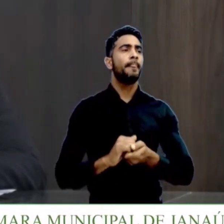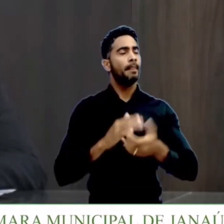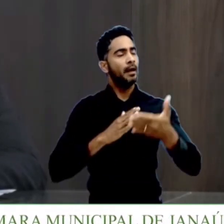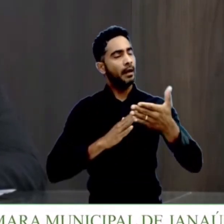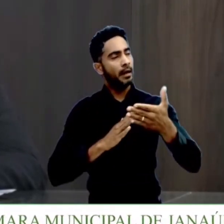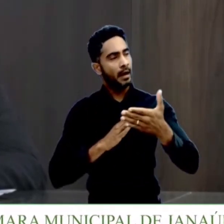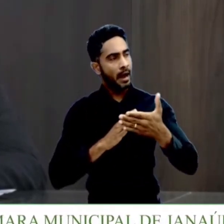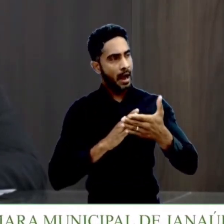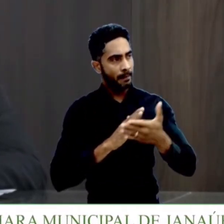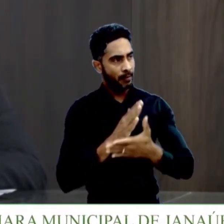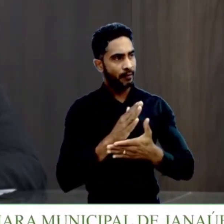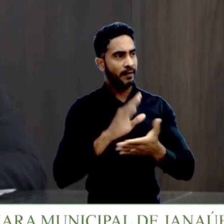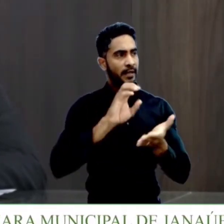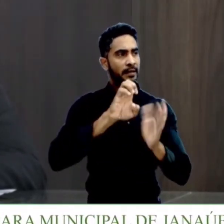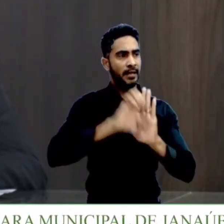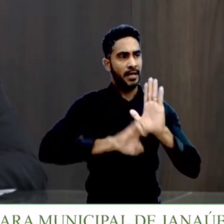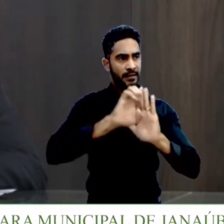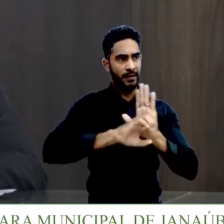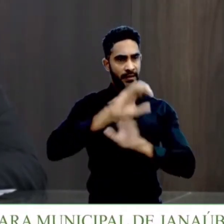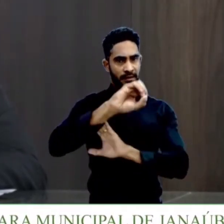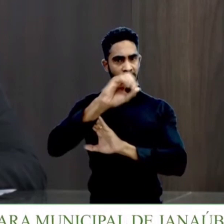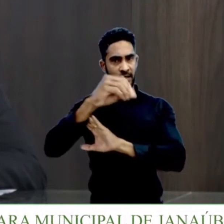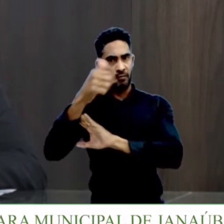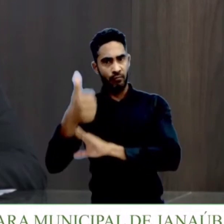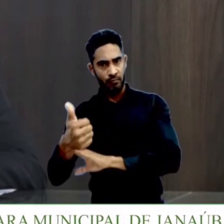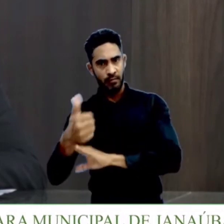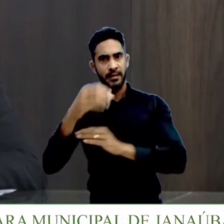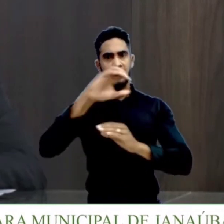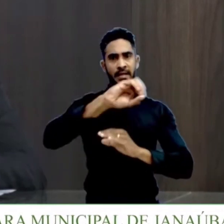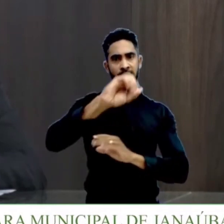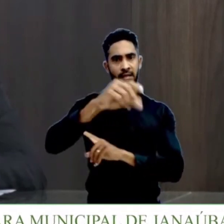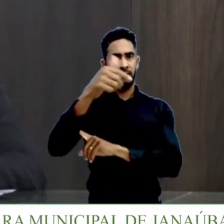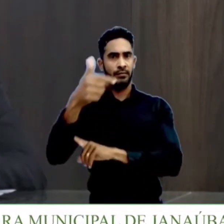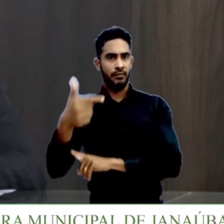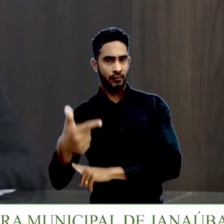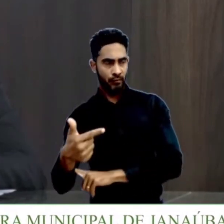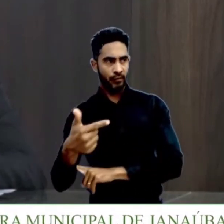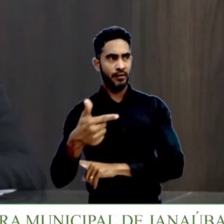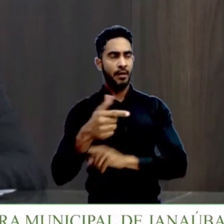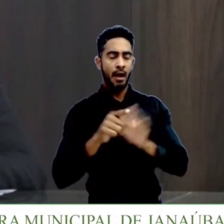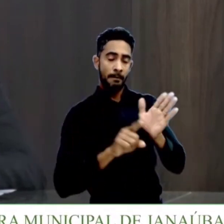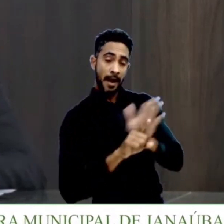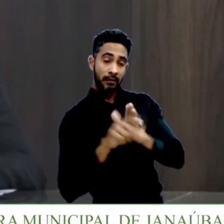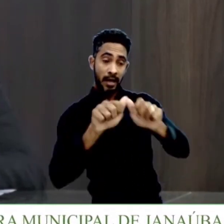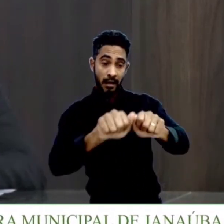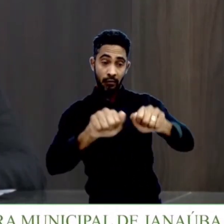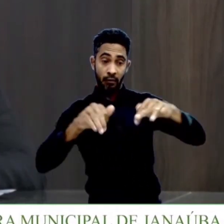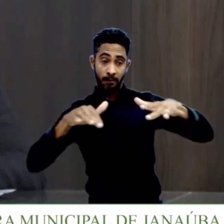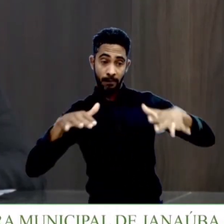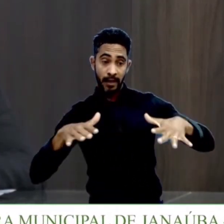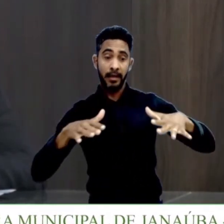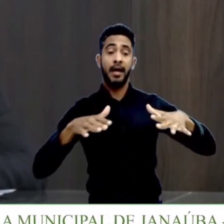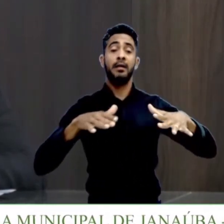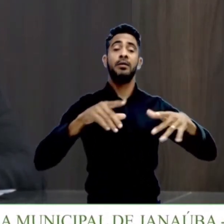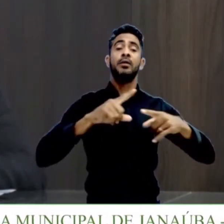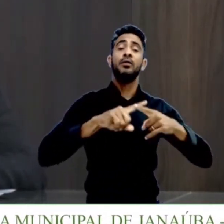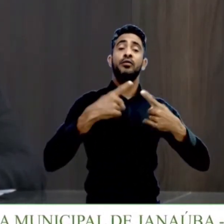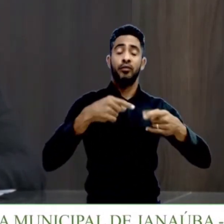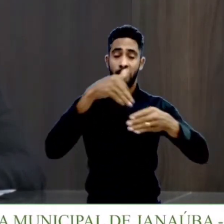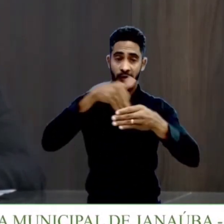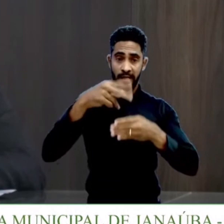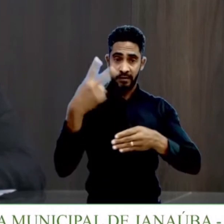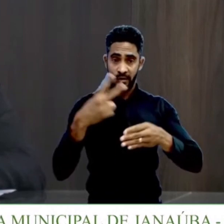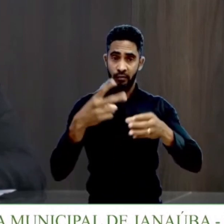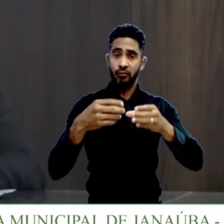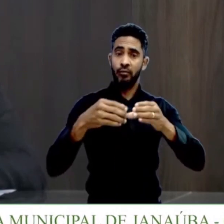Aprovadas as emendas número 001 e 002. Consultado o plenário sobre a possibilidade de votação do segundo turno